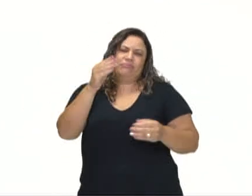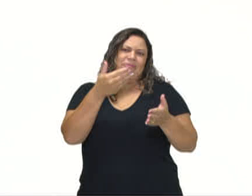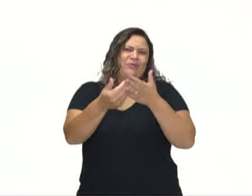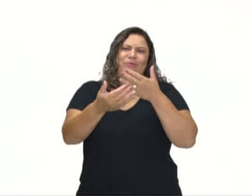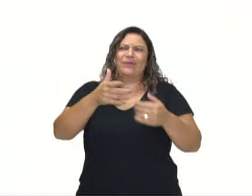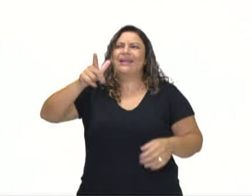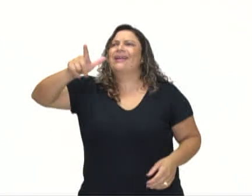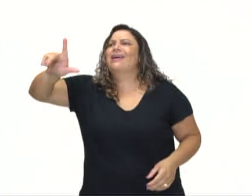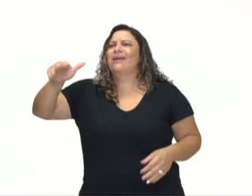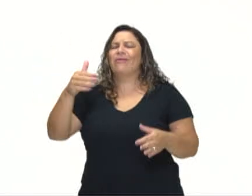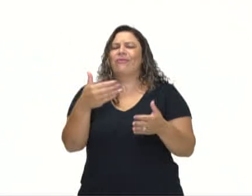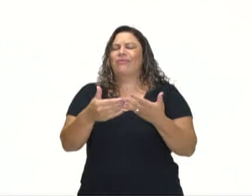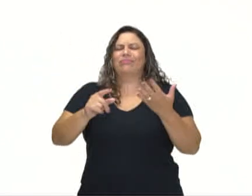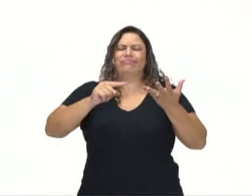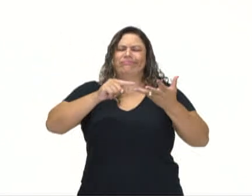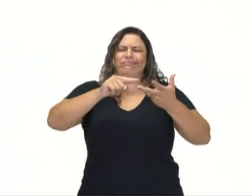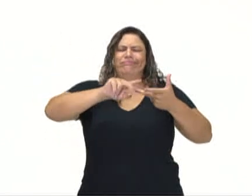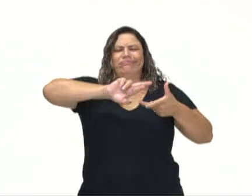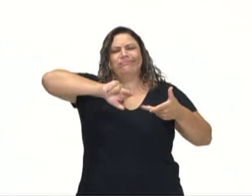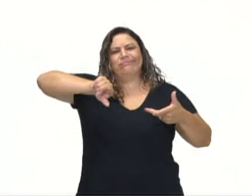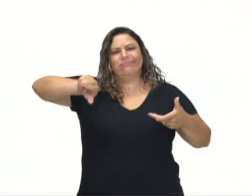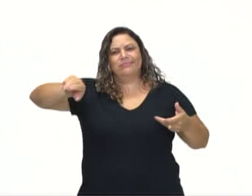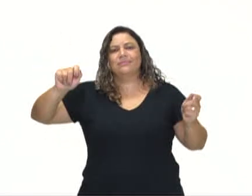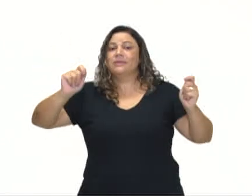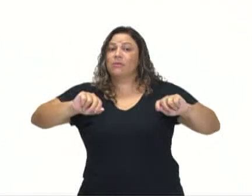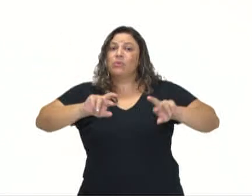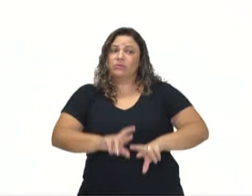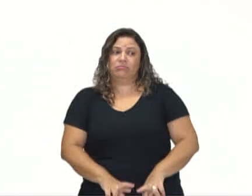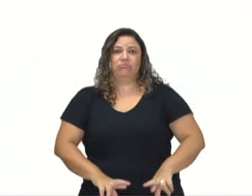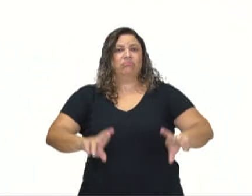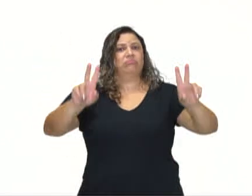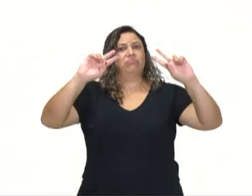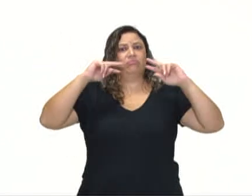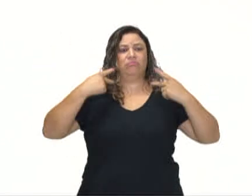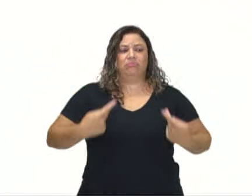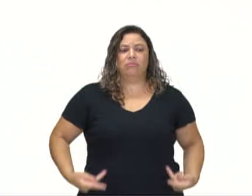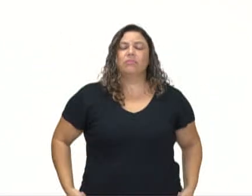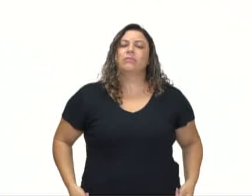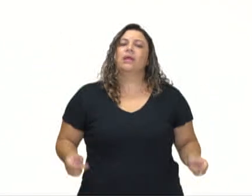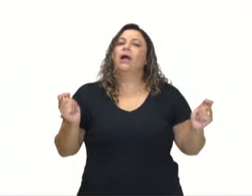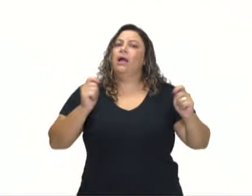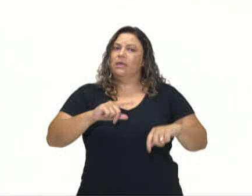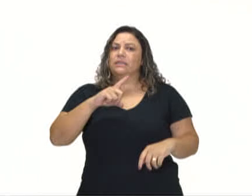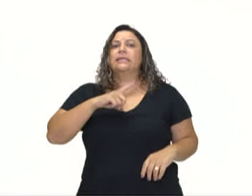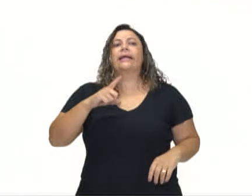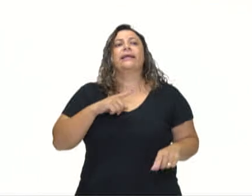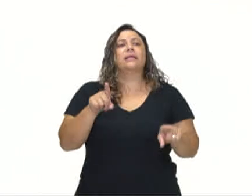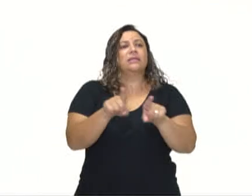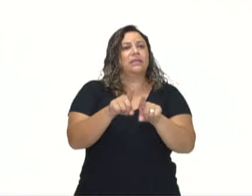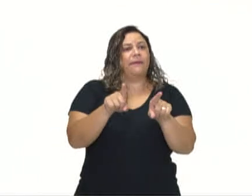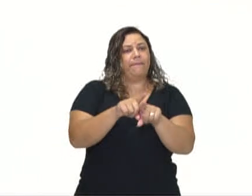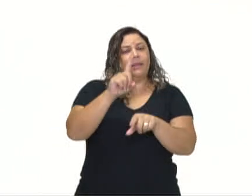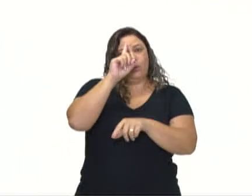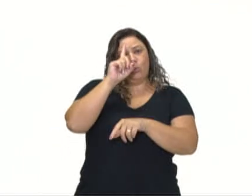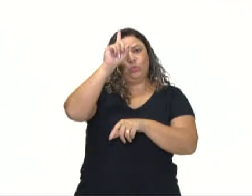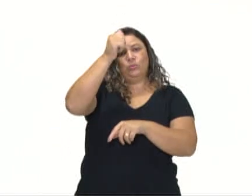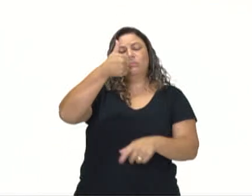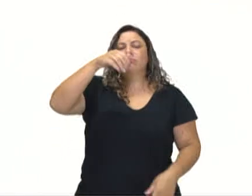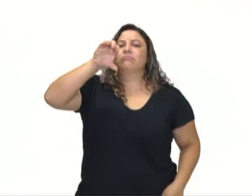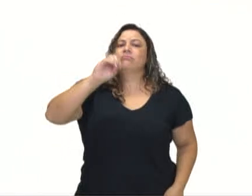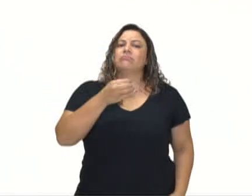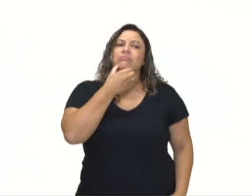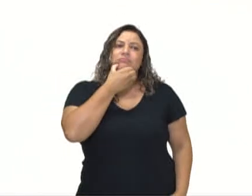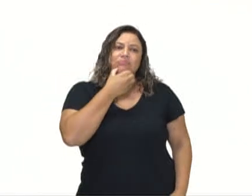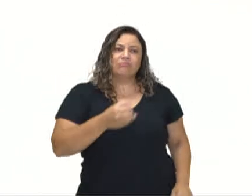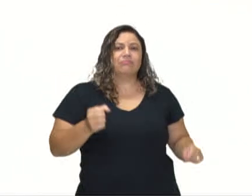outra variante possível que possa diferenciar os seres humanos. Nós temos inclusive um dia, o dia 10 de dezembro, em